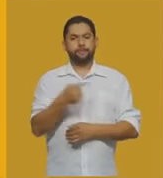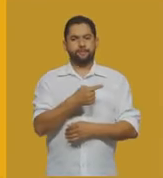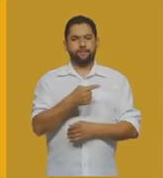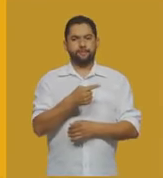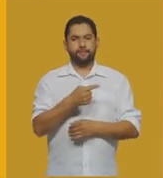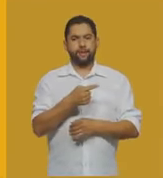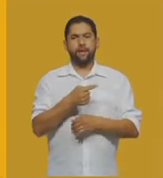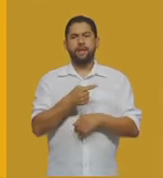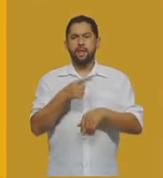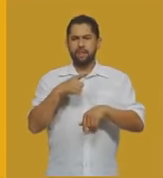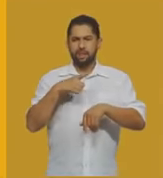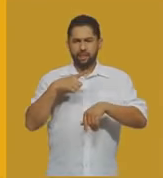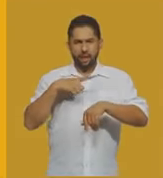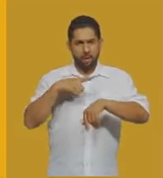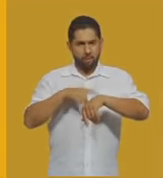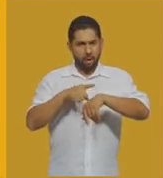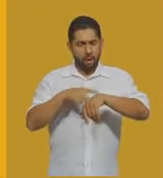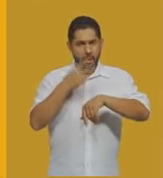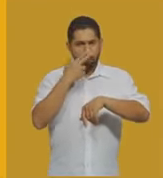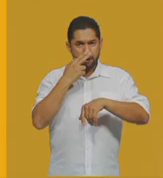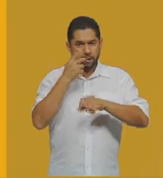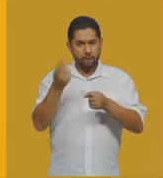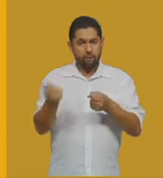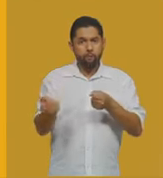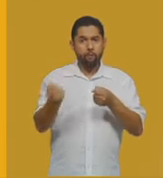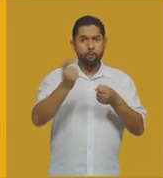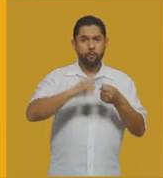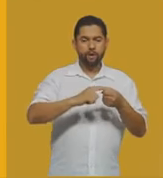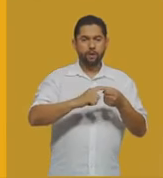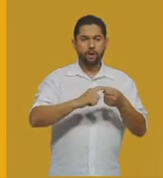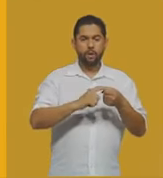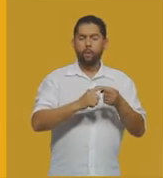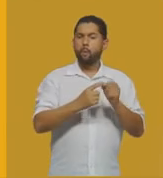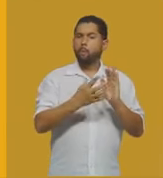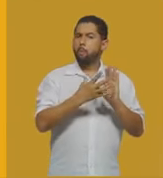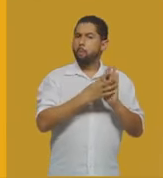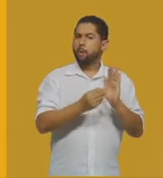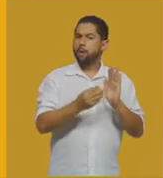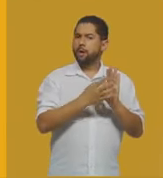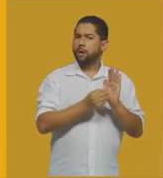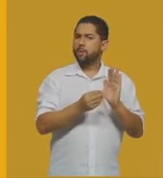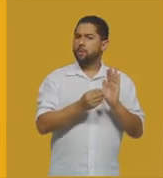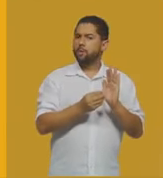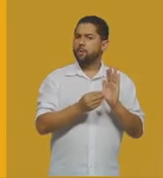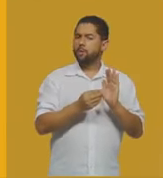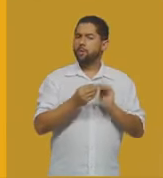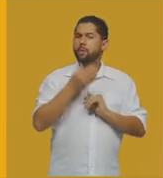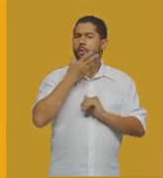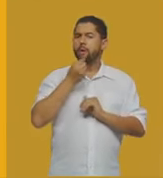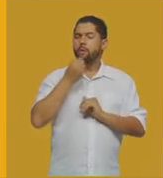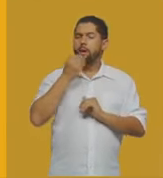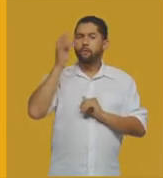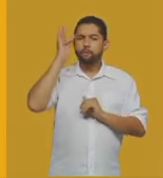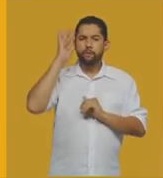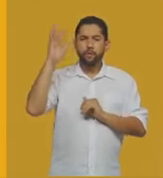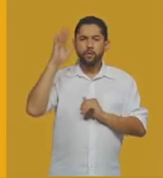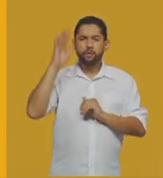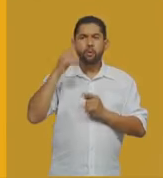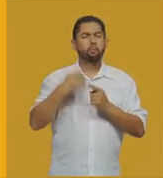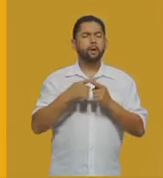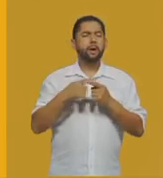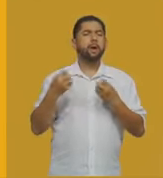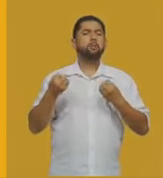trás. Então, o modelo de Aristóteles não conseguia explicar o porquê que havia esse movimento, ora para